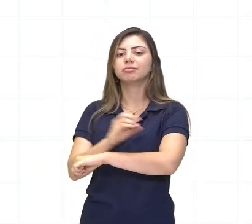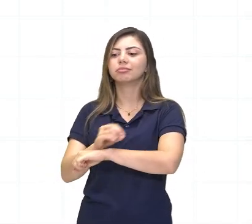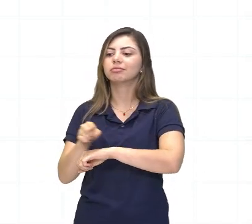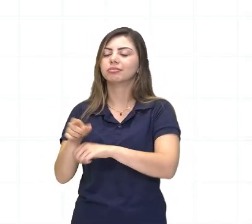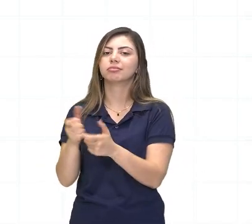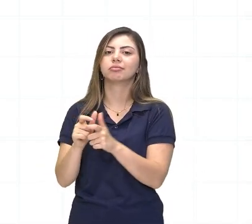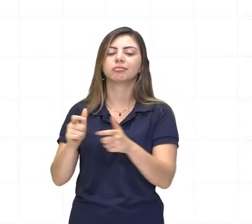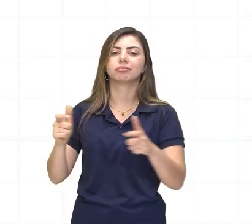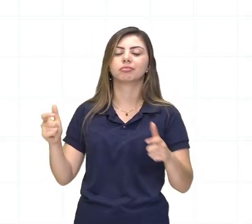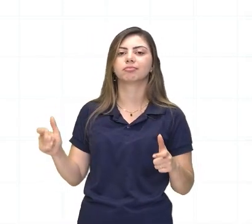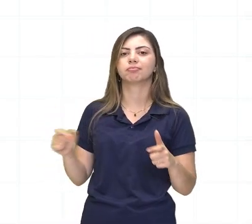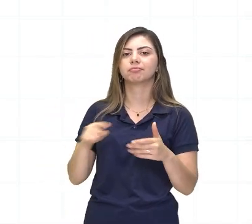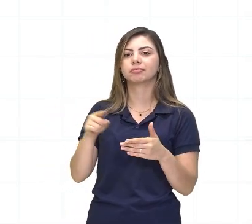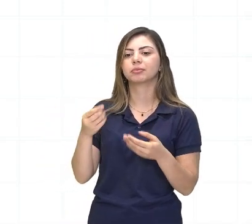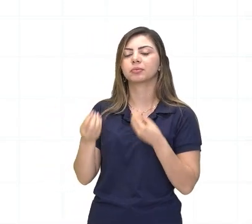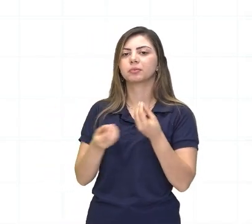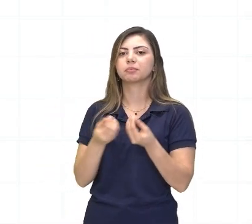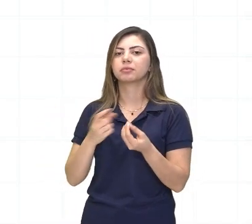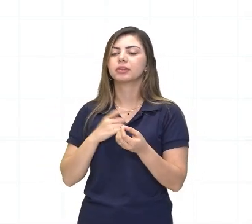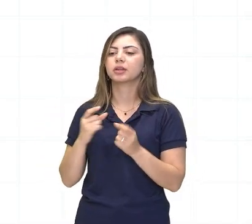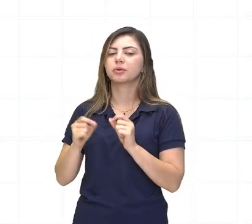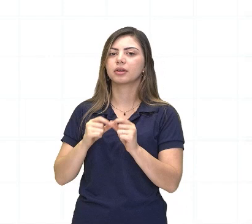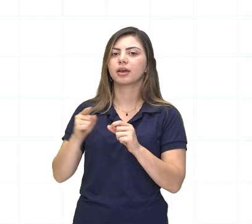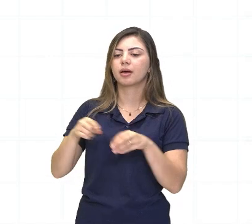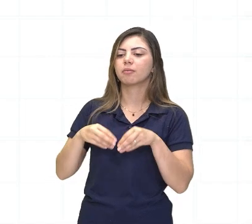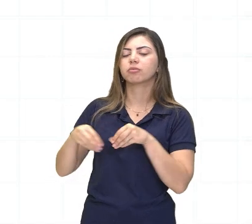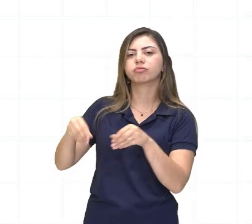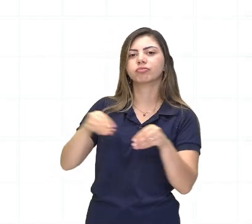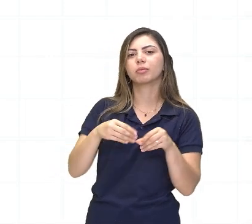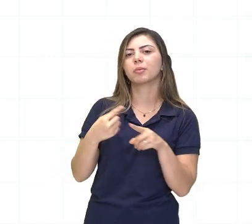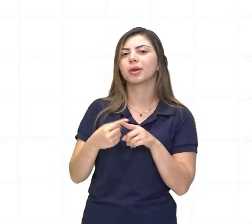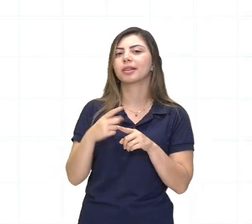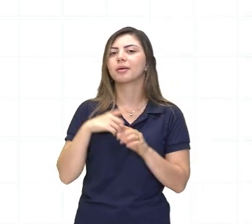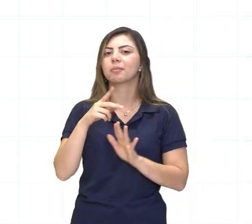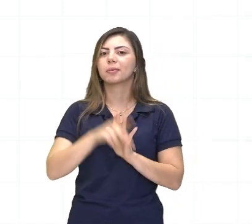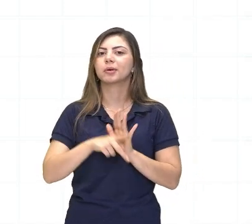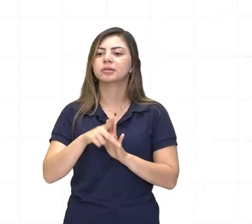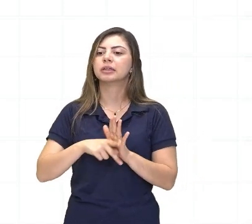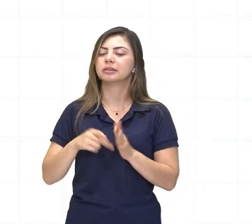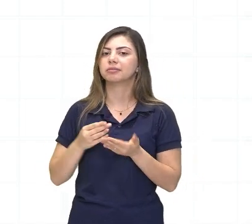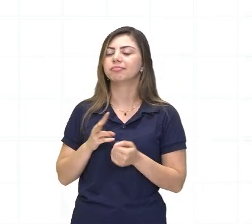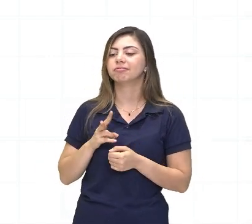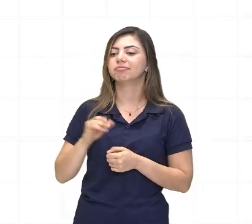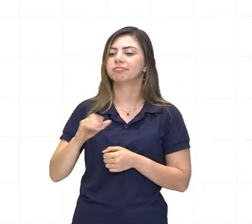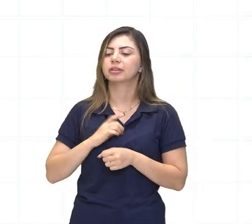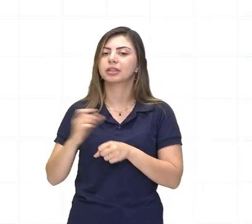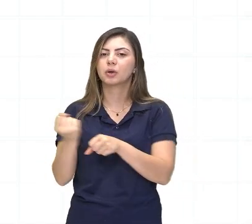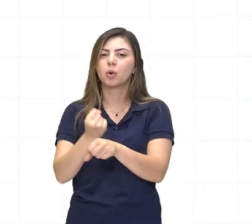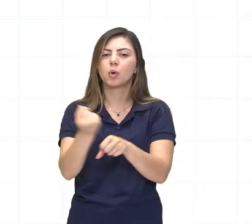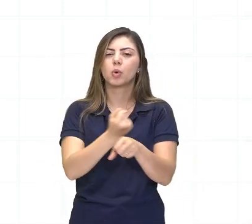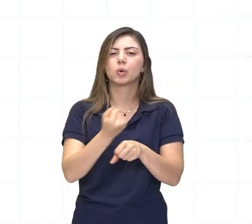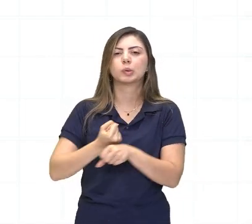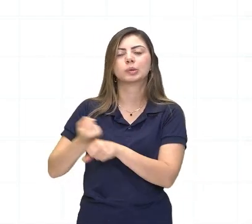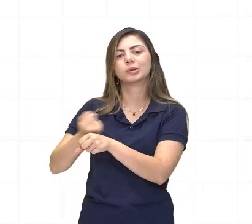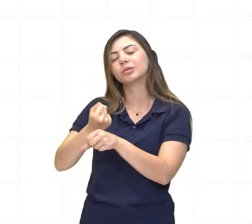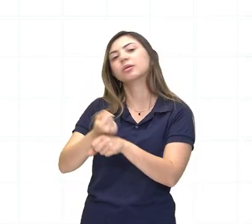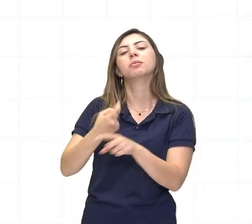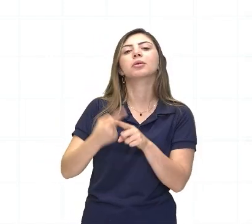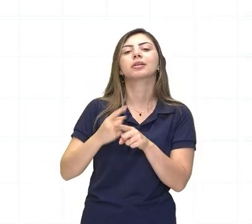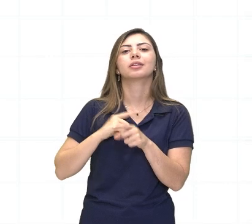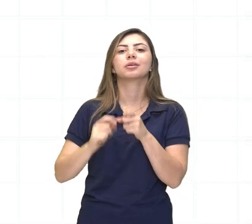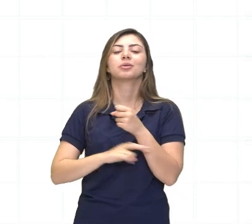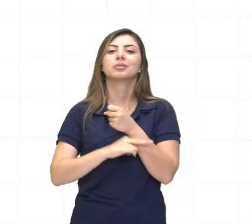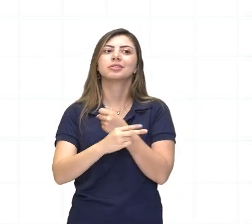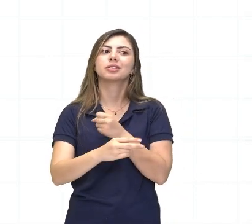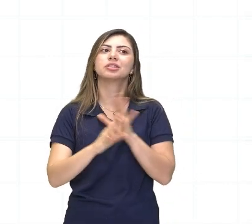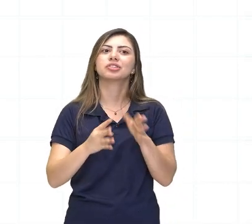vive um boom na produção de grãos empurrada por projetos de irrigação que seguem construídos à revelia dos impactos que vem produzindo na região há 4